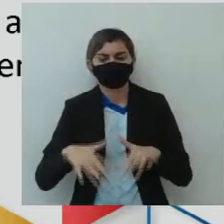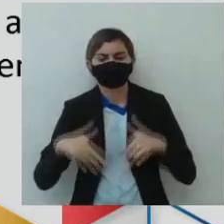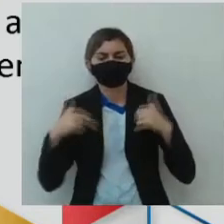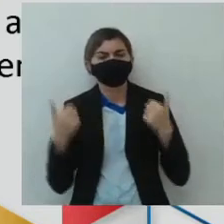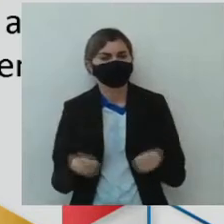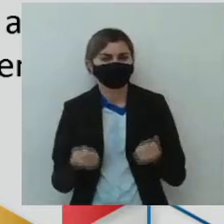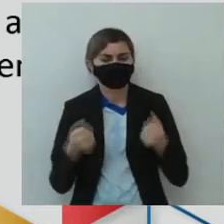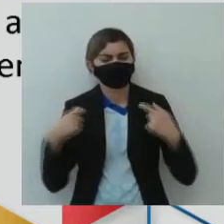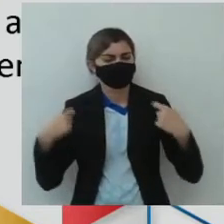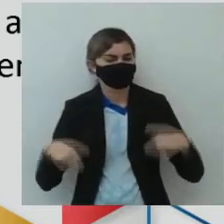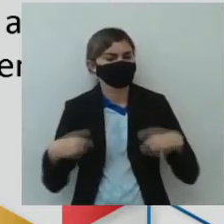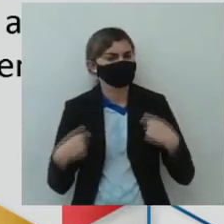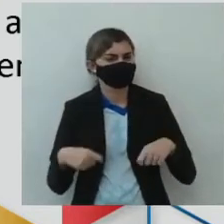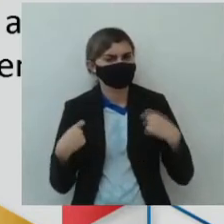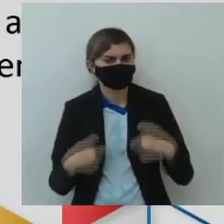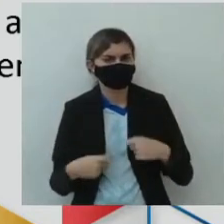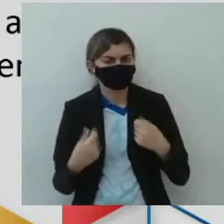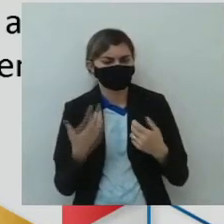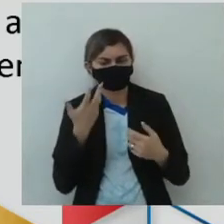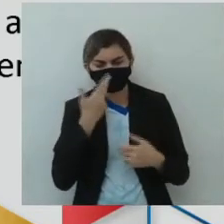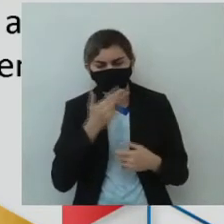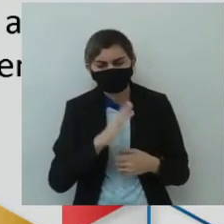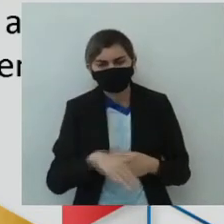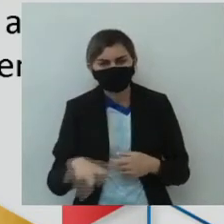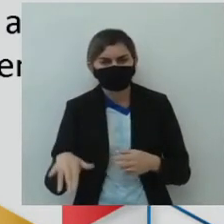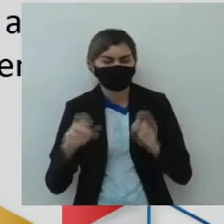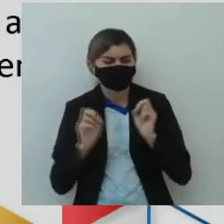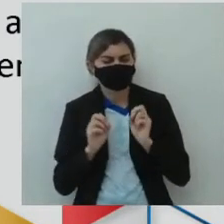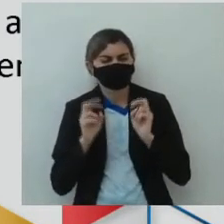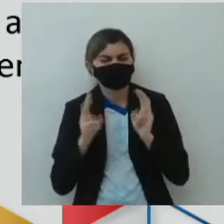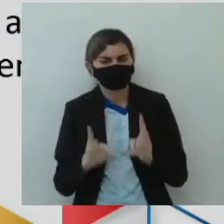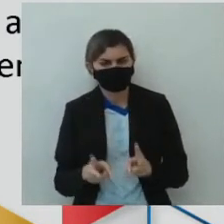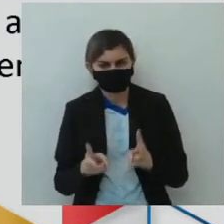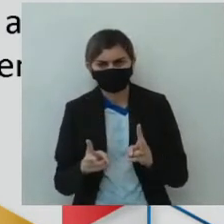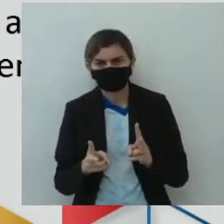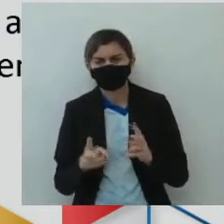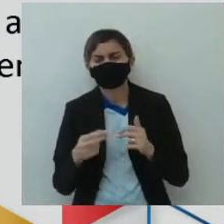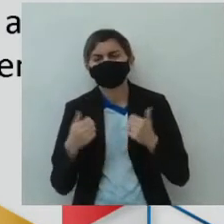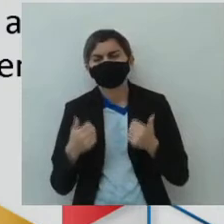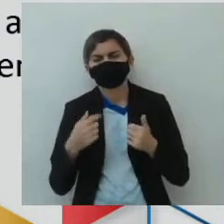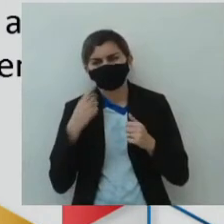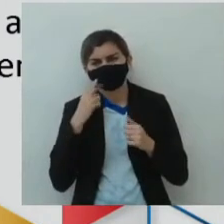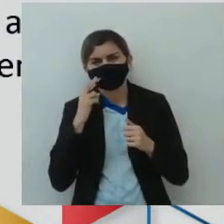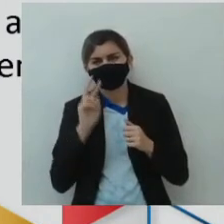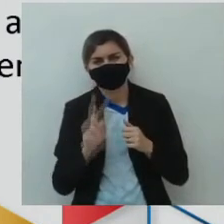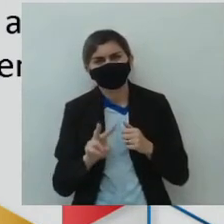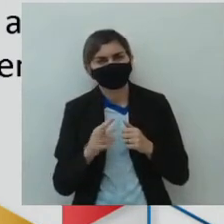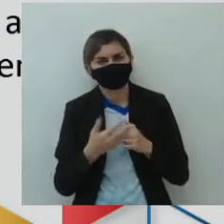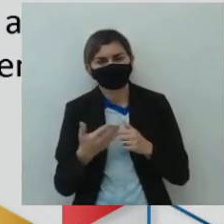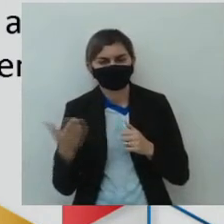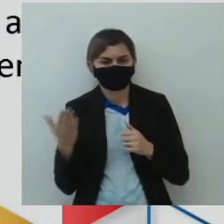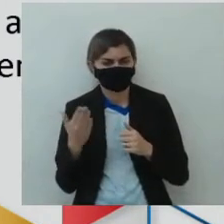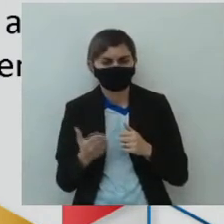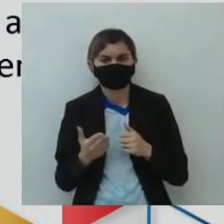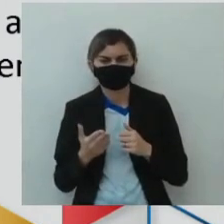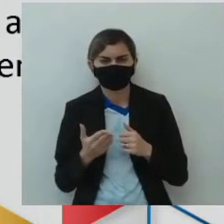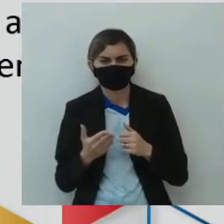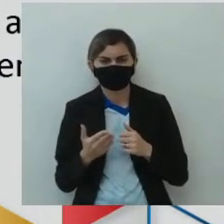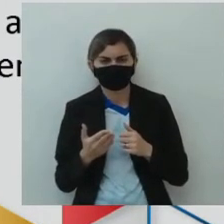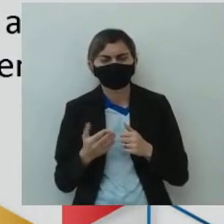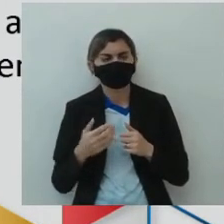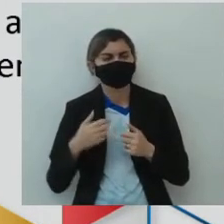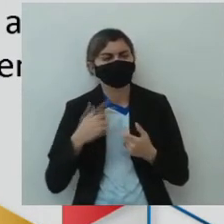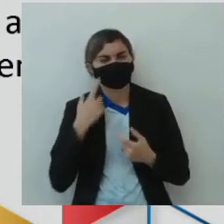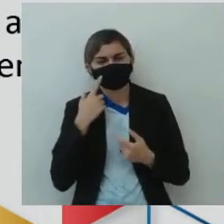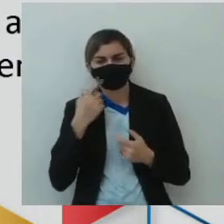melhorar as necessidades das Crianças Ok kit neon 10 kg em destrói as Snipers webcam